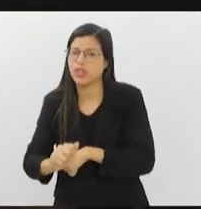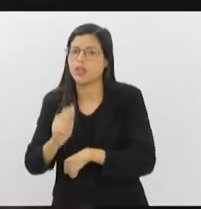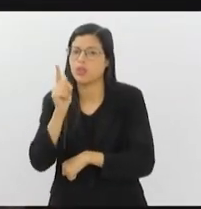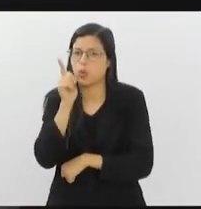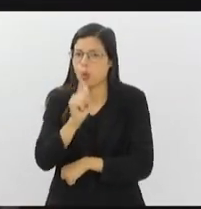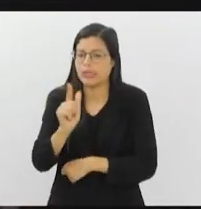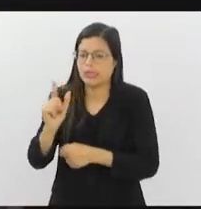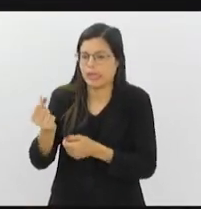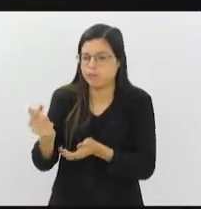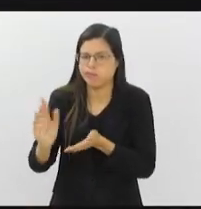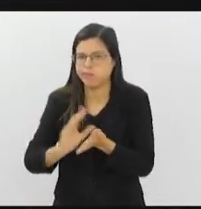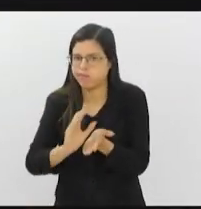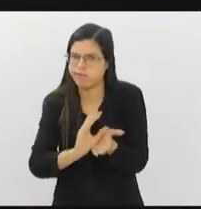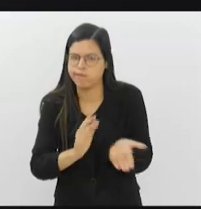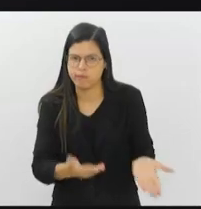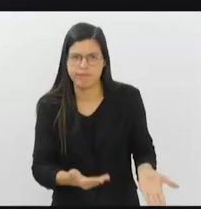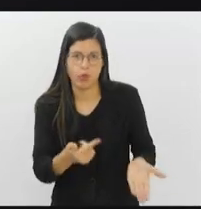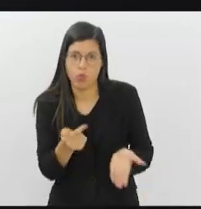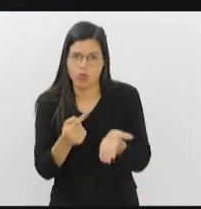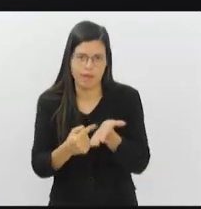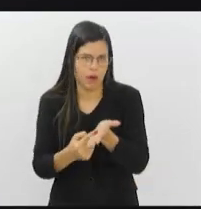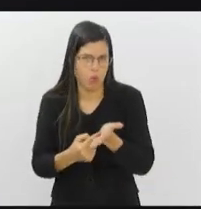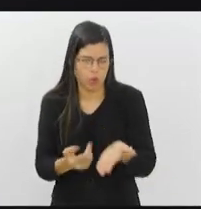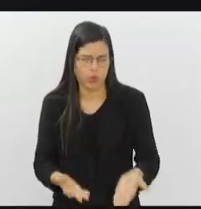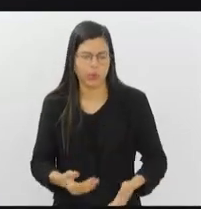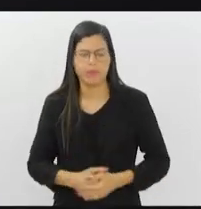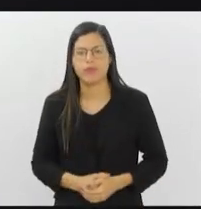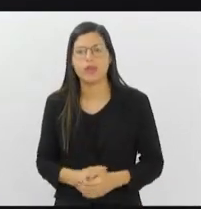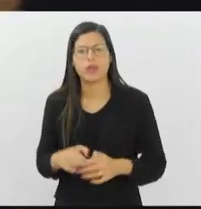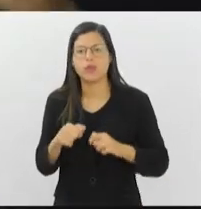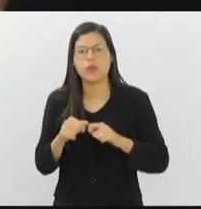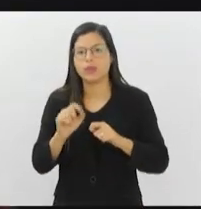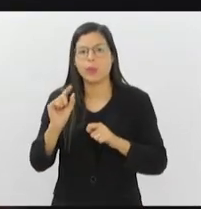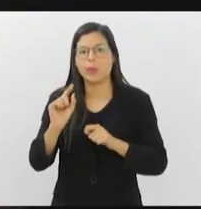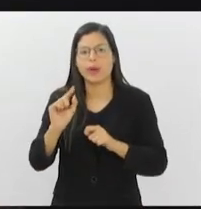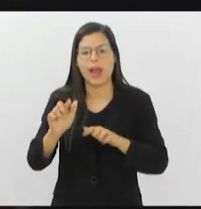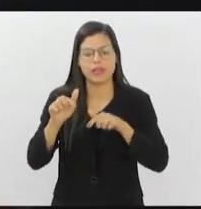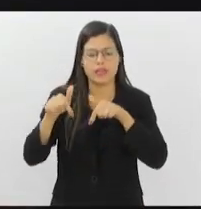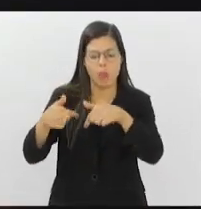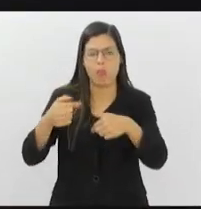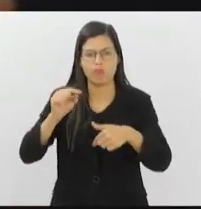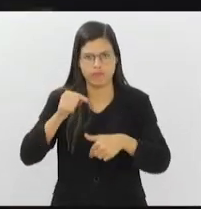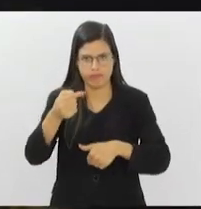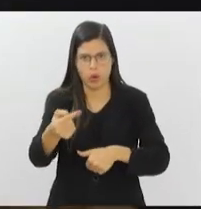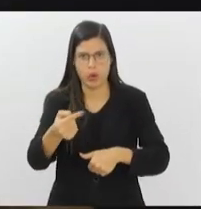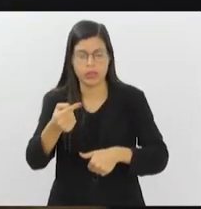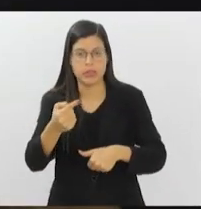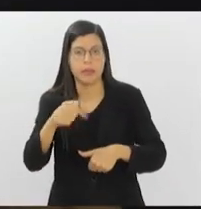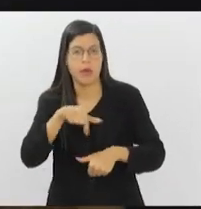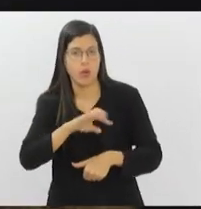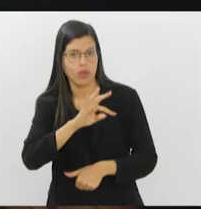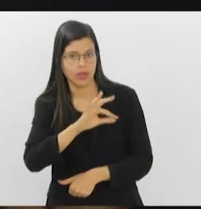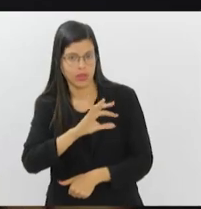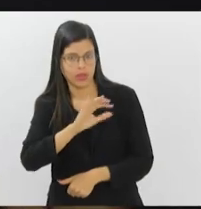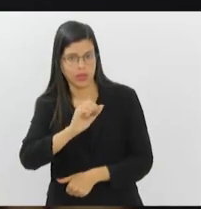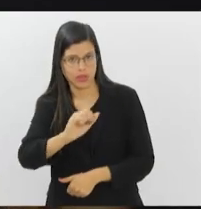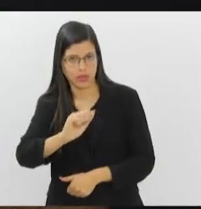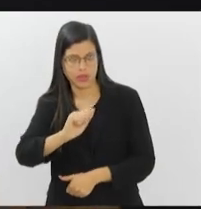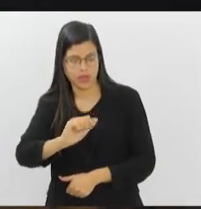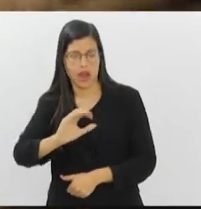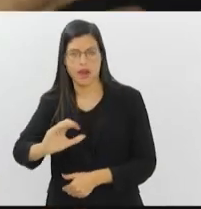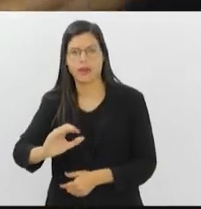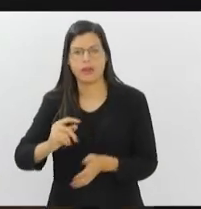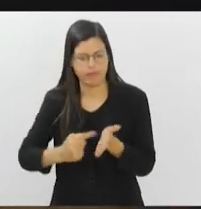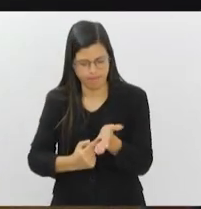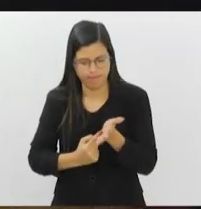esse ponto não teve acordo agora o que que nós vamos fazer daqui para frente com base no tque nós vamos intimar os órgãos